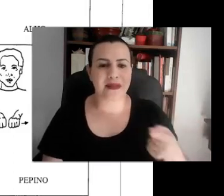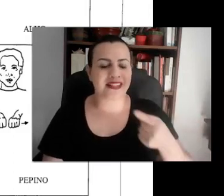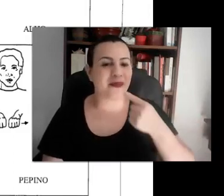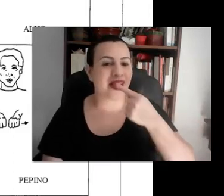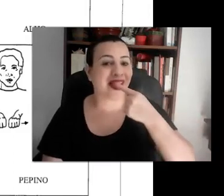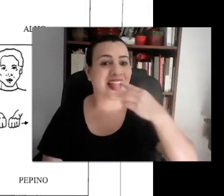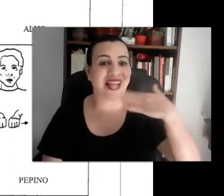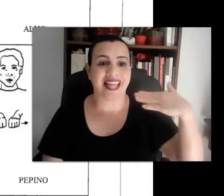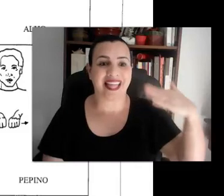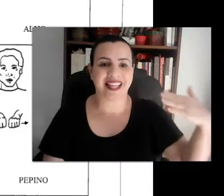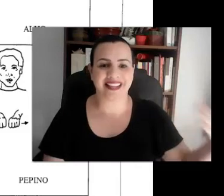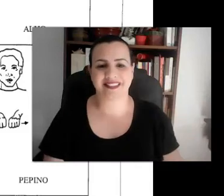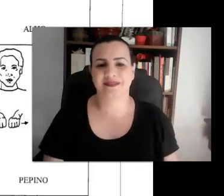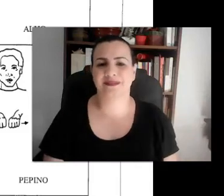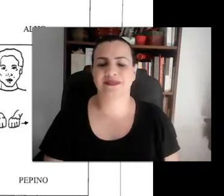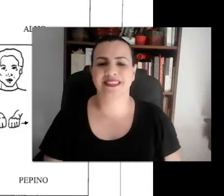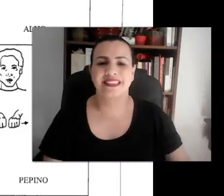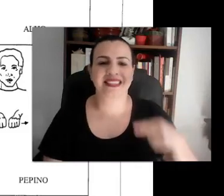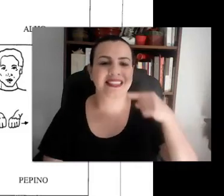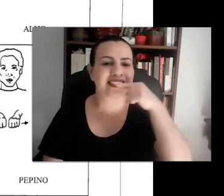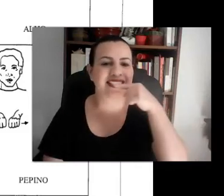Pimenta ou pimentão.